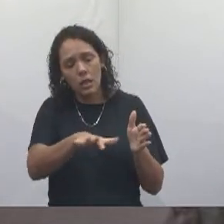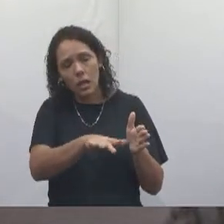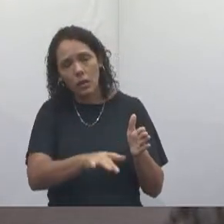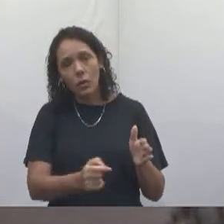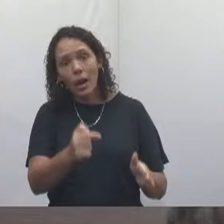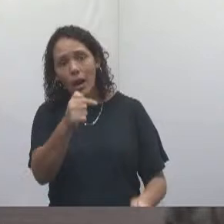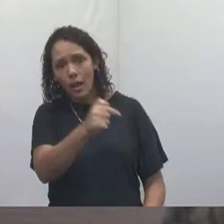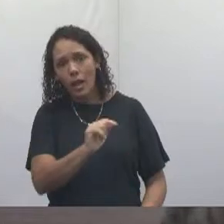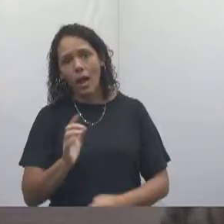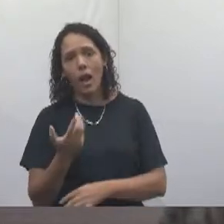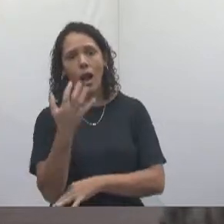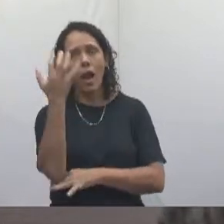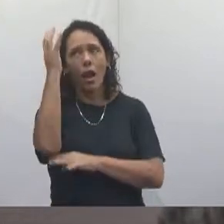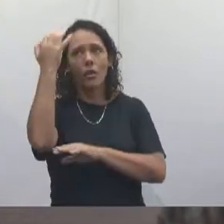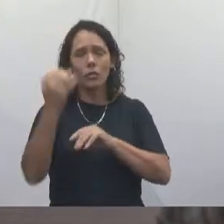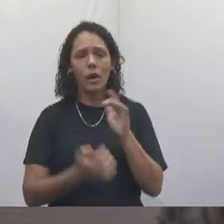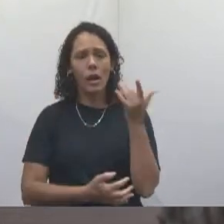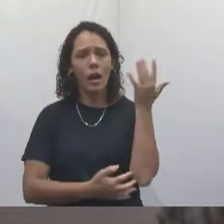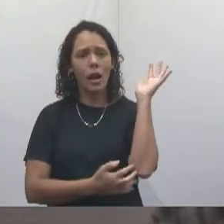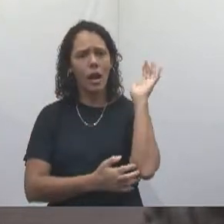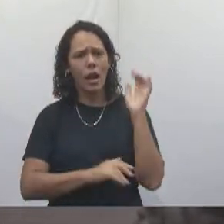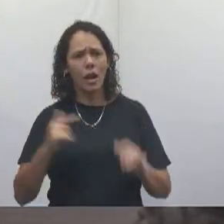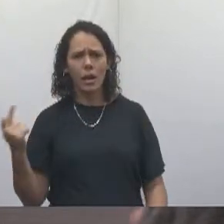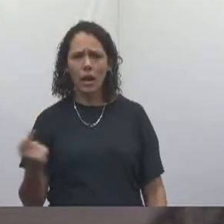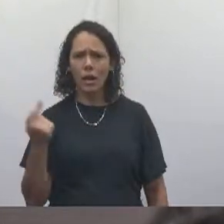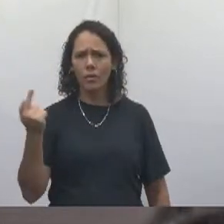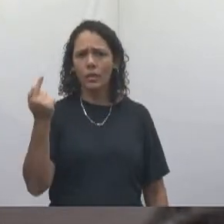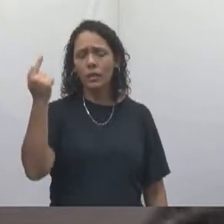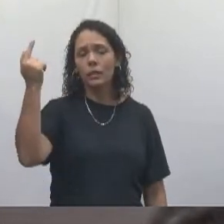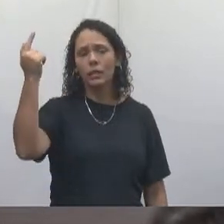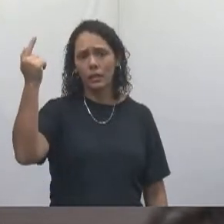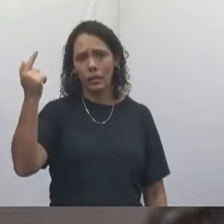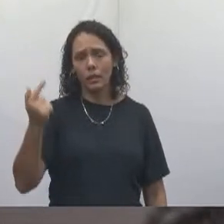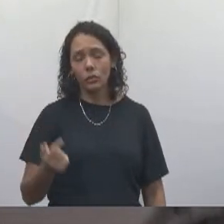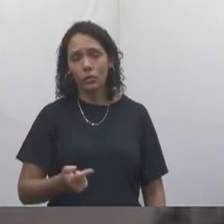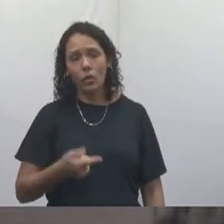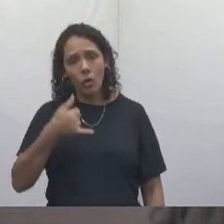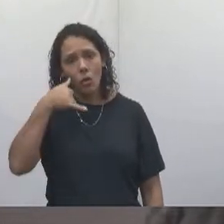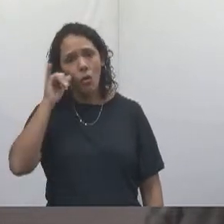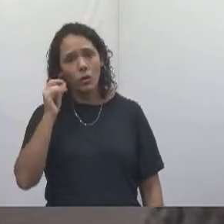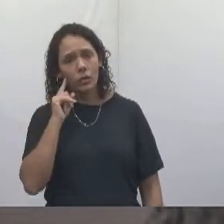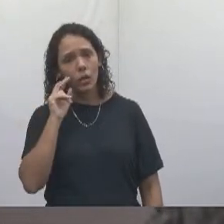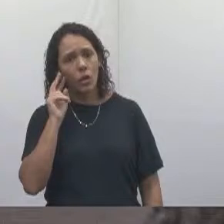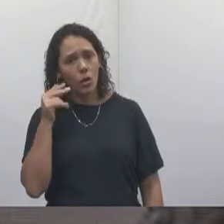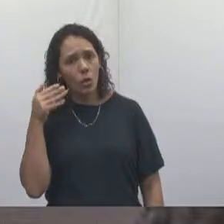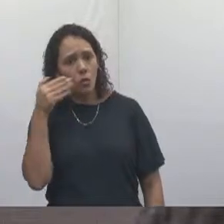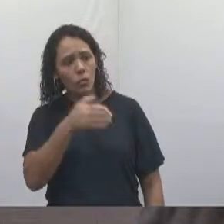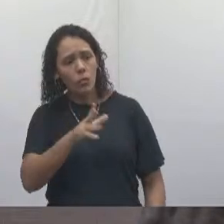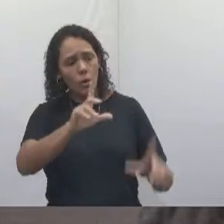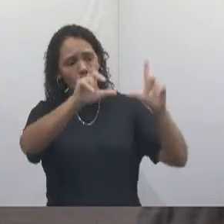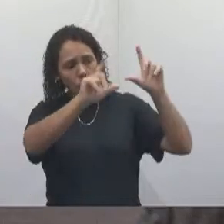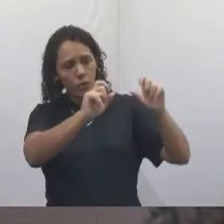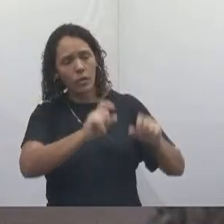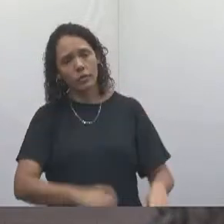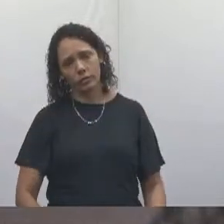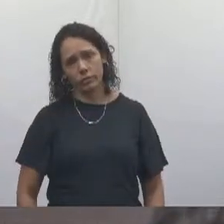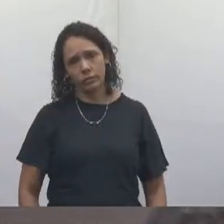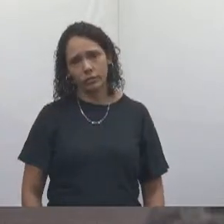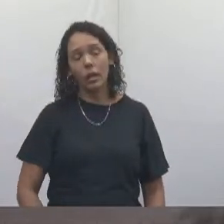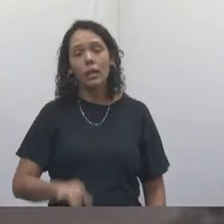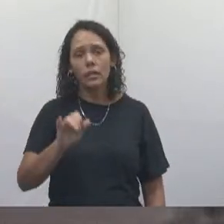crescendo árvores de 4, 5 metros de altura, como ontem eu fui lá e tirei as fotos. Eu vou aparecer